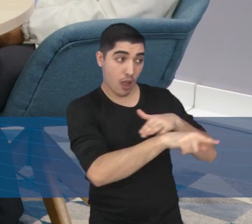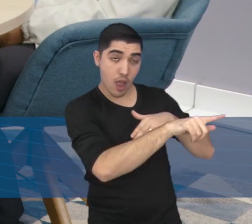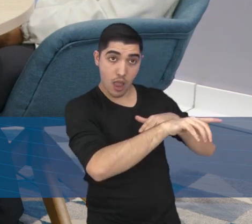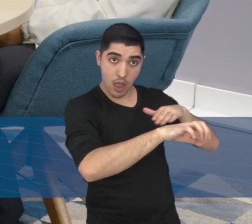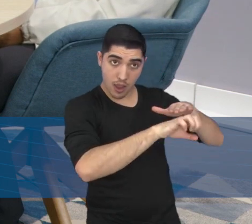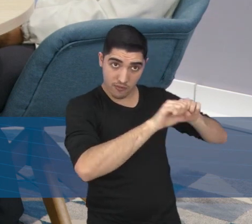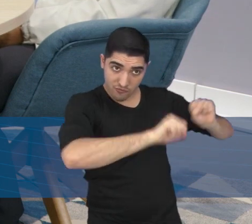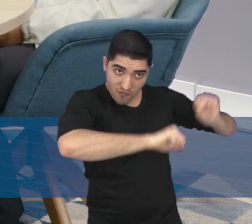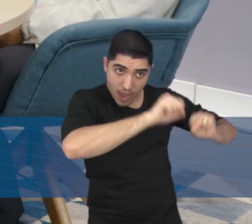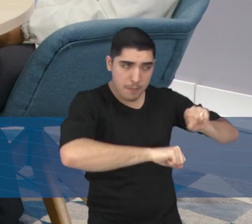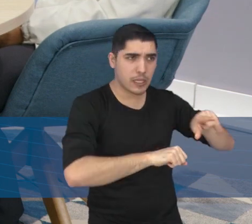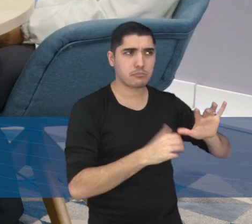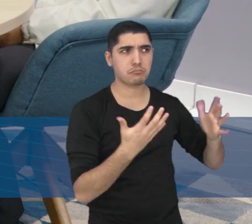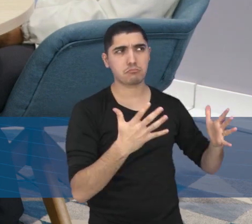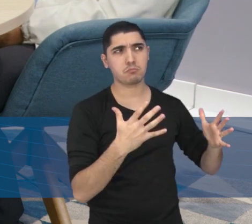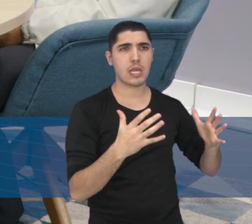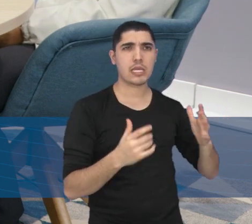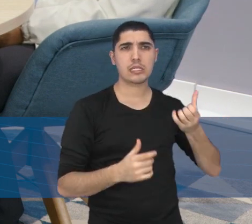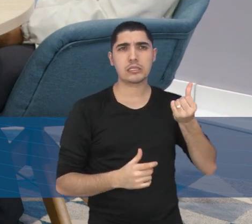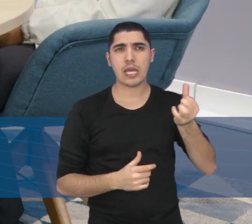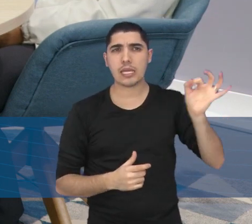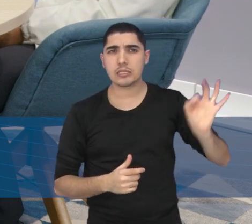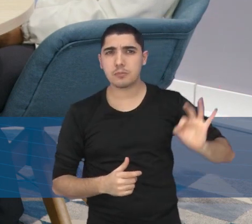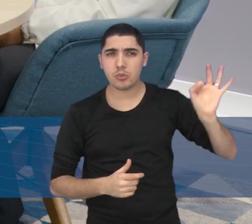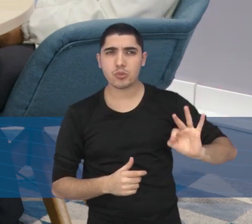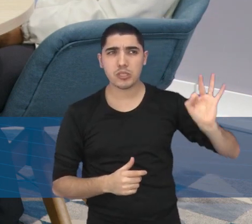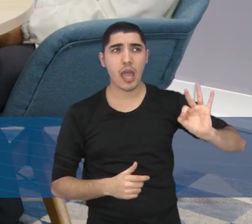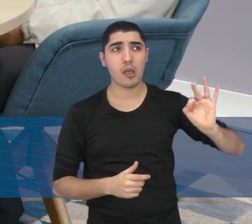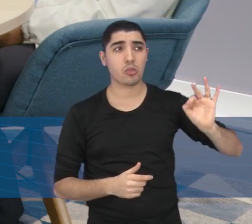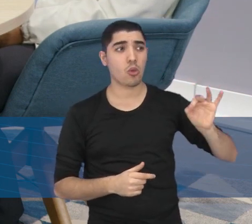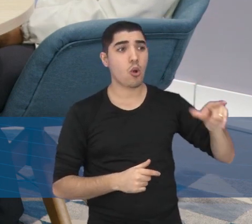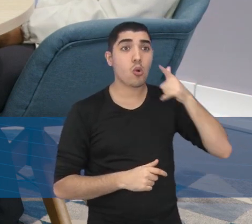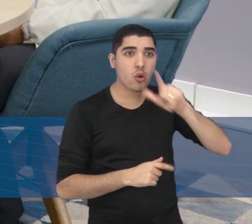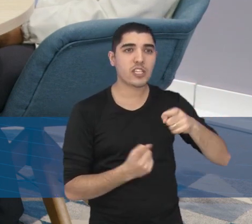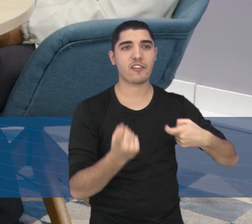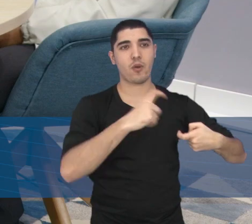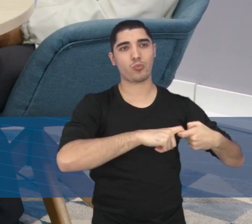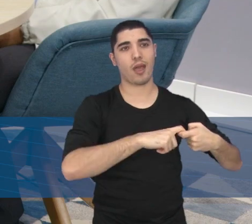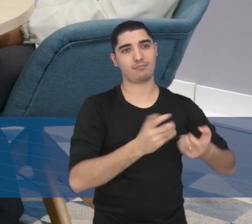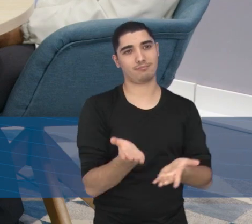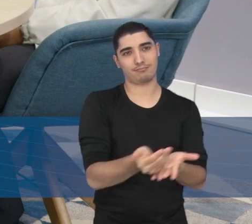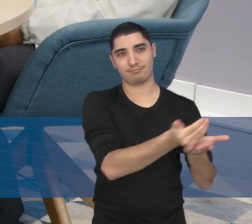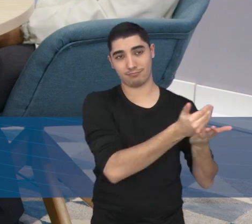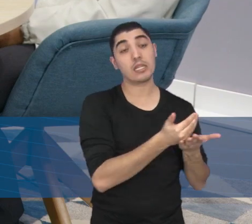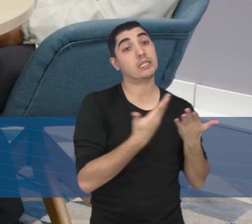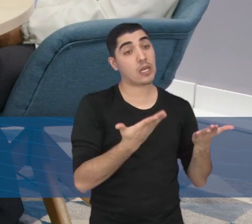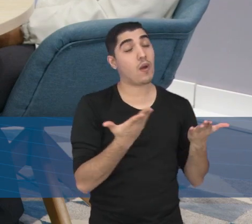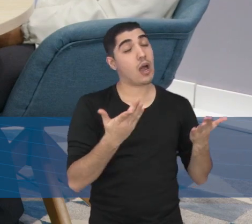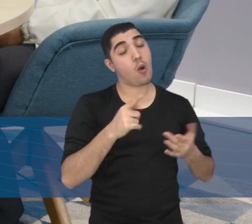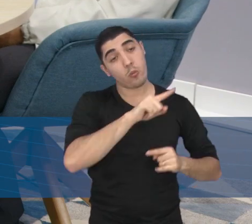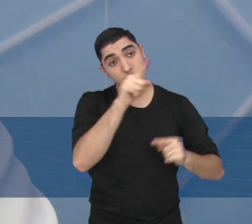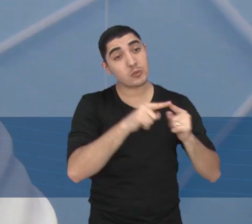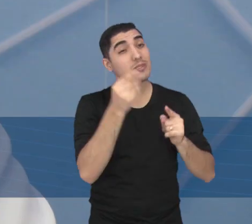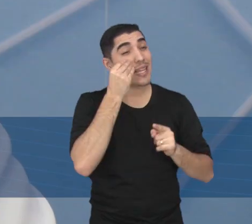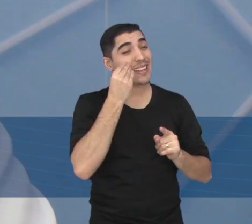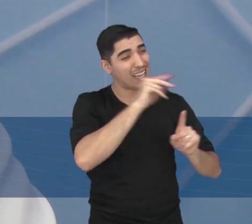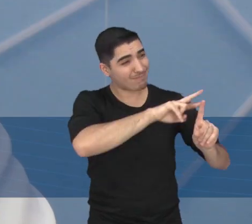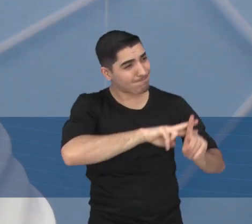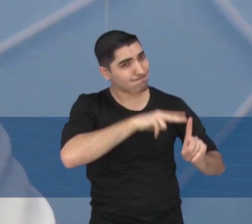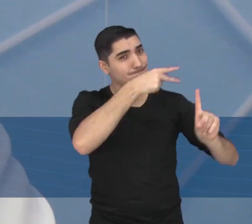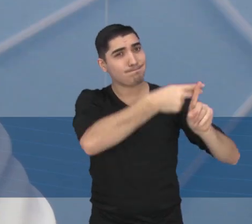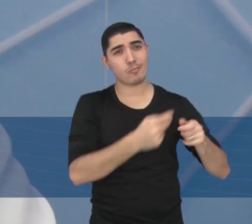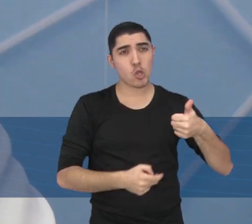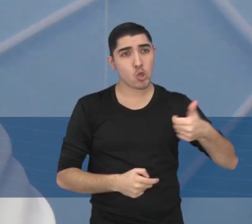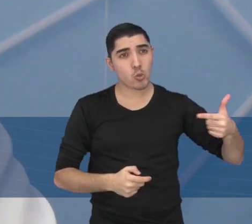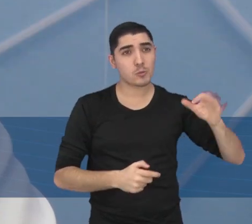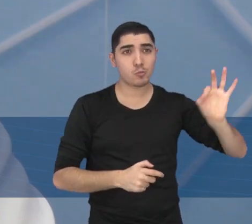em torno de 6%, se não me engano, do que eles colocaram no mercado. Então, a ideia é dobrar até do que o índice que você